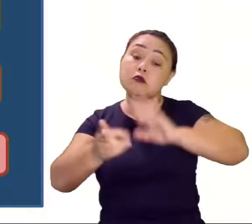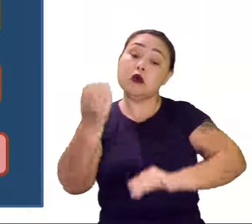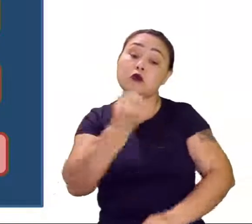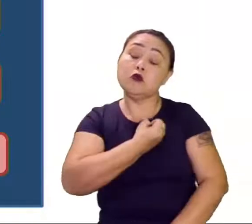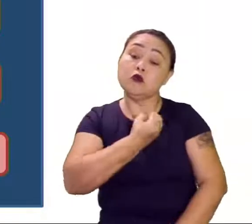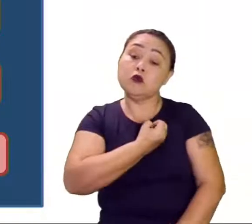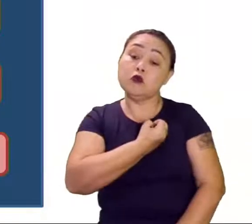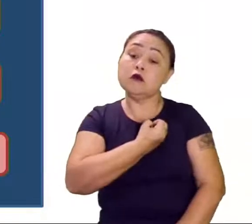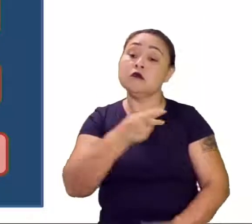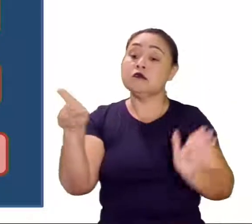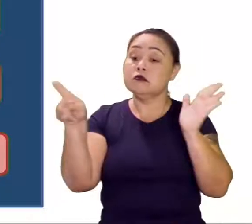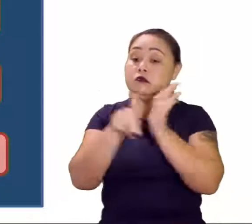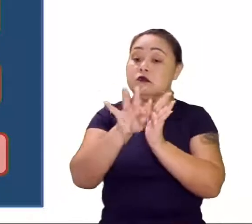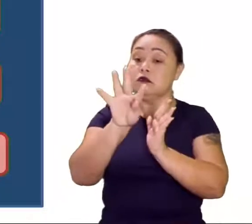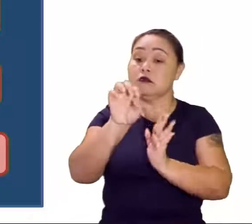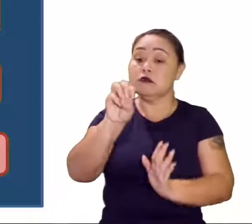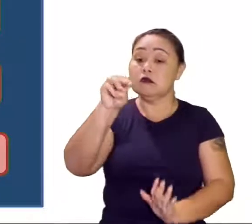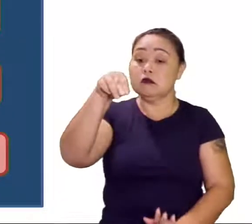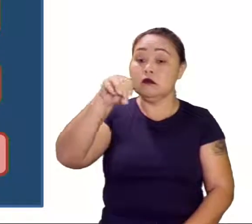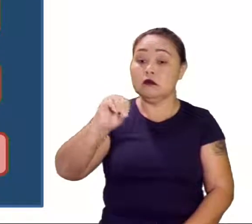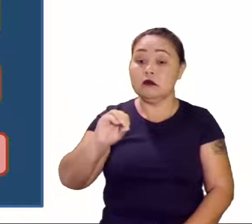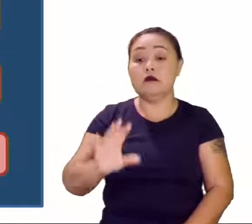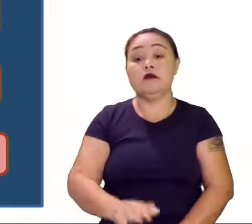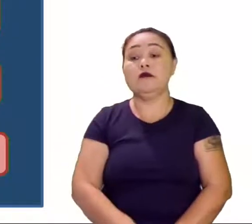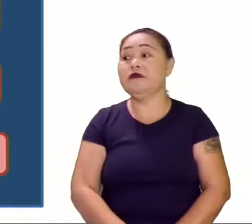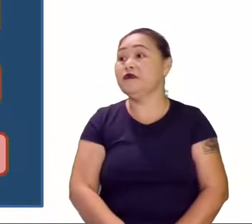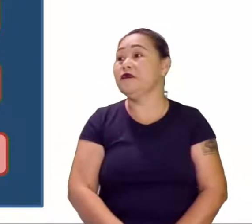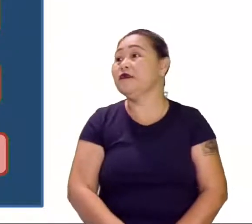o valor do termo?